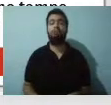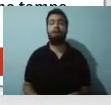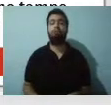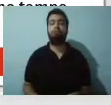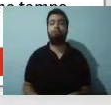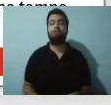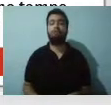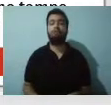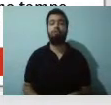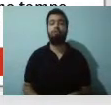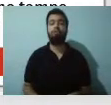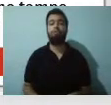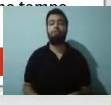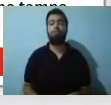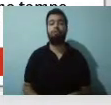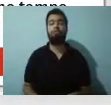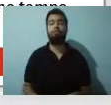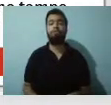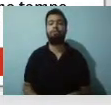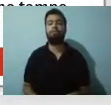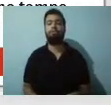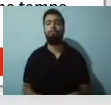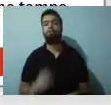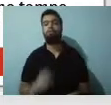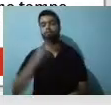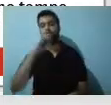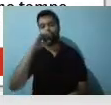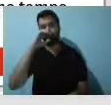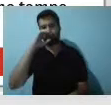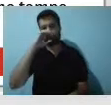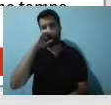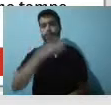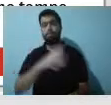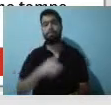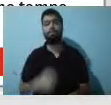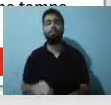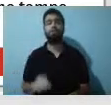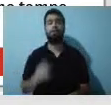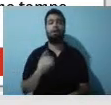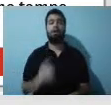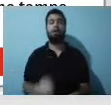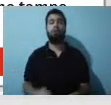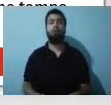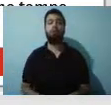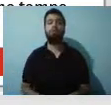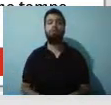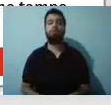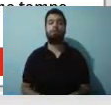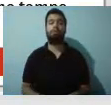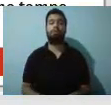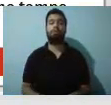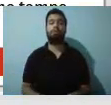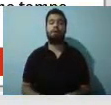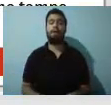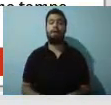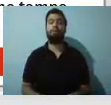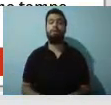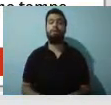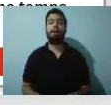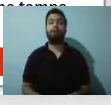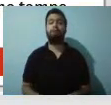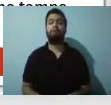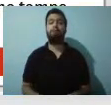a ditar os rumos da economia, principalmente no final do século XX e início do XXI. Tá? Um dos efeitos do processo de globalização